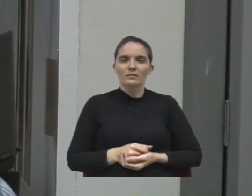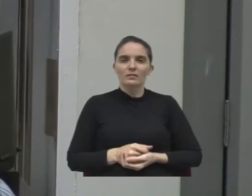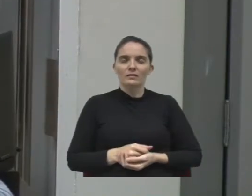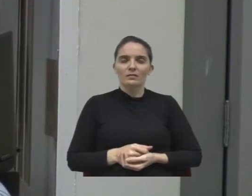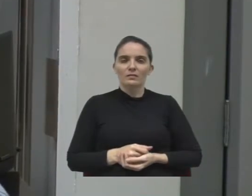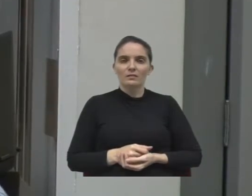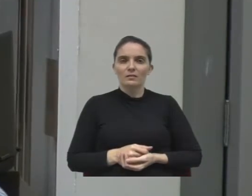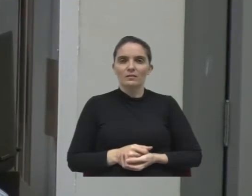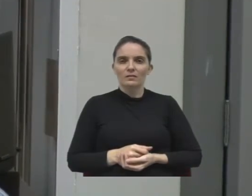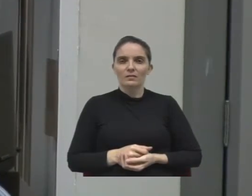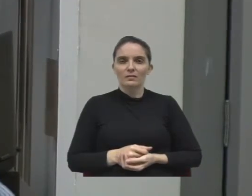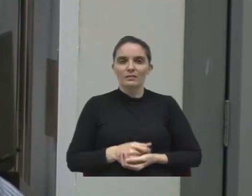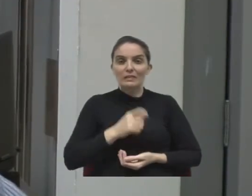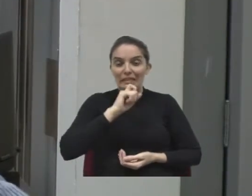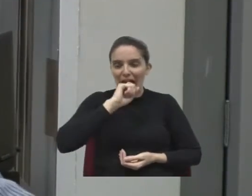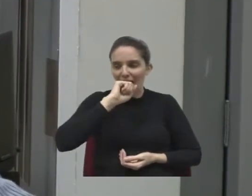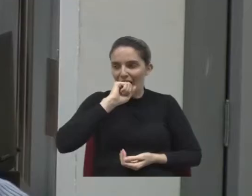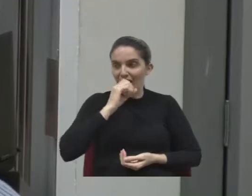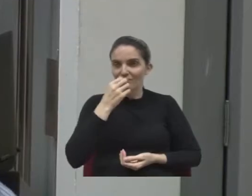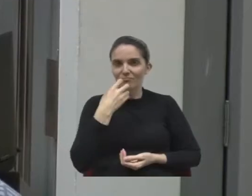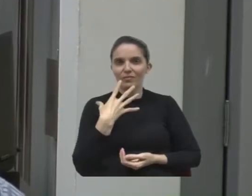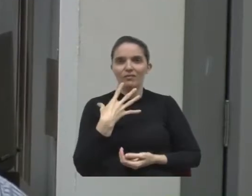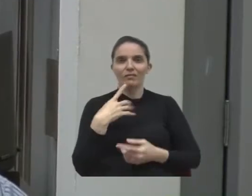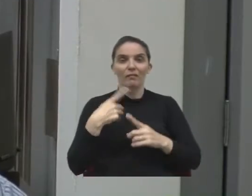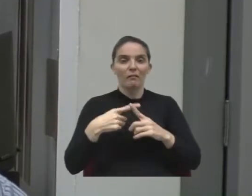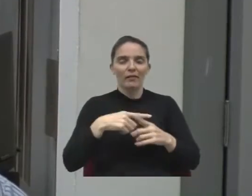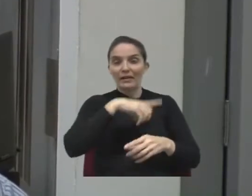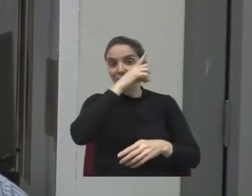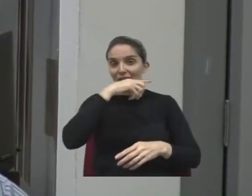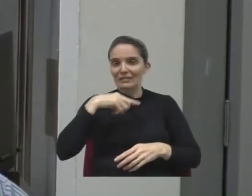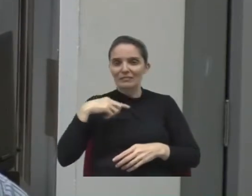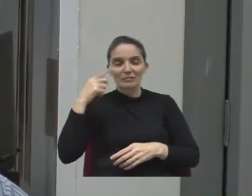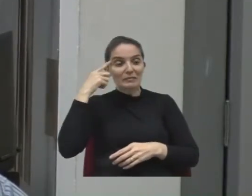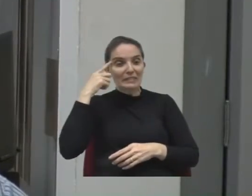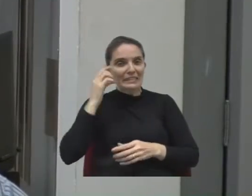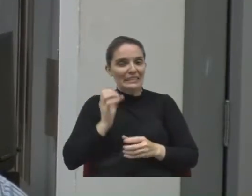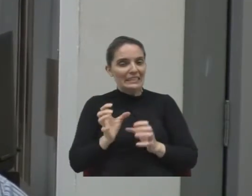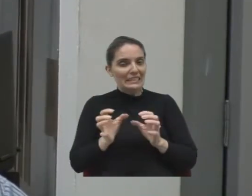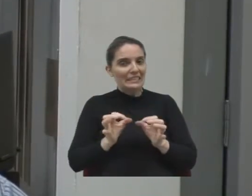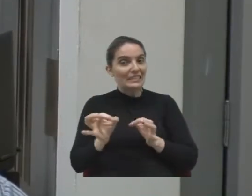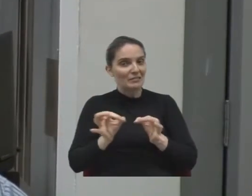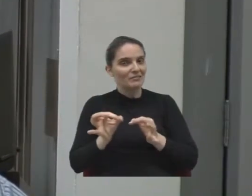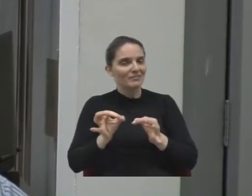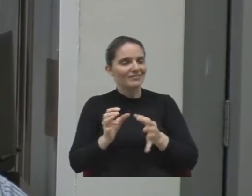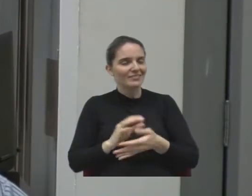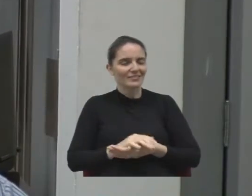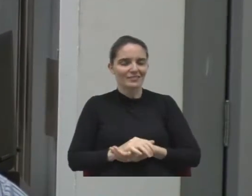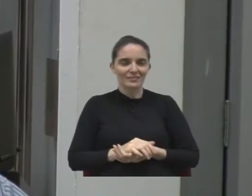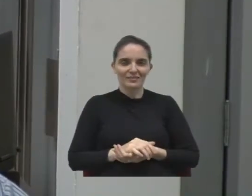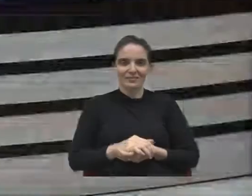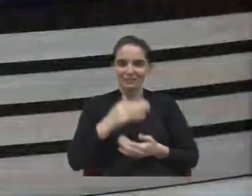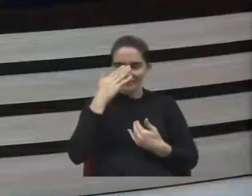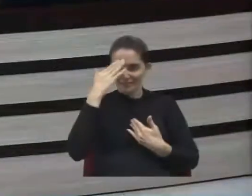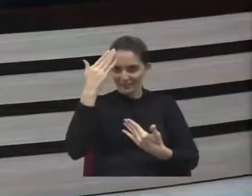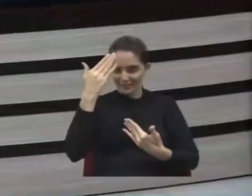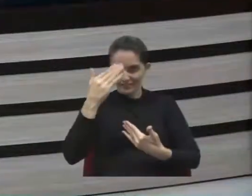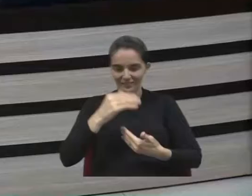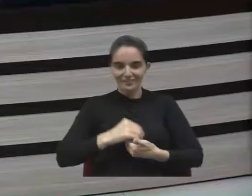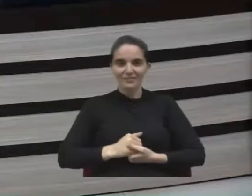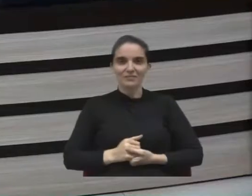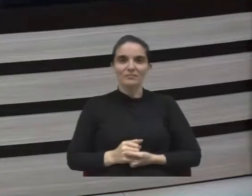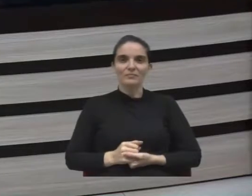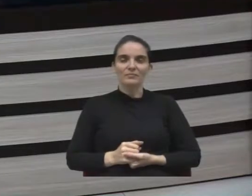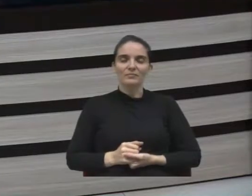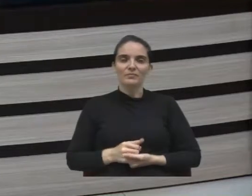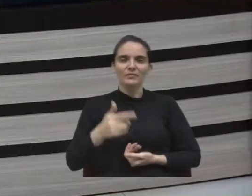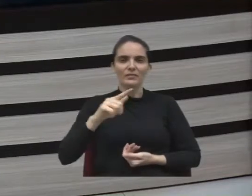inveja boa, né, quando eu podia ter feito, mas os parabéns. Obrigada. Mais algum vereador